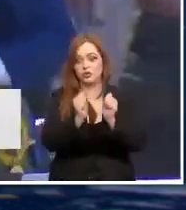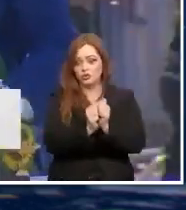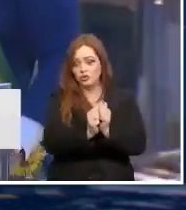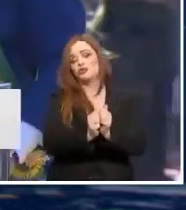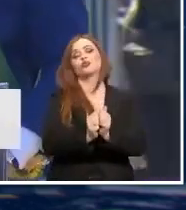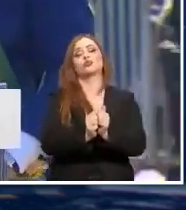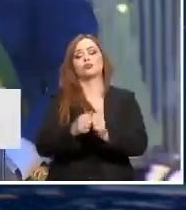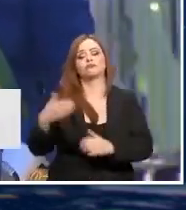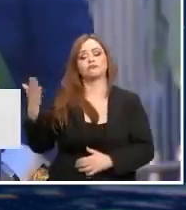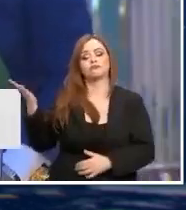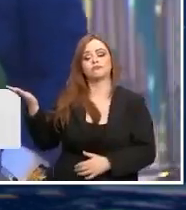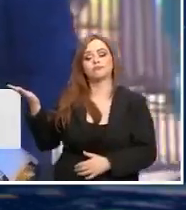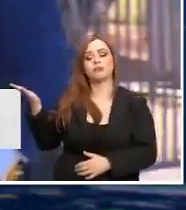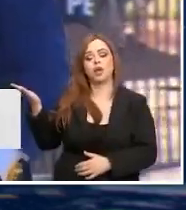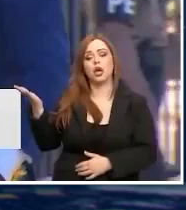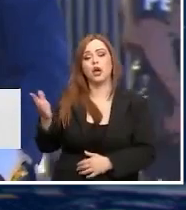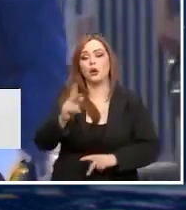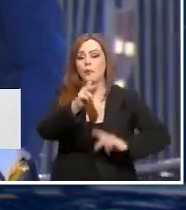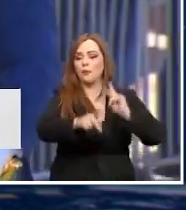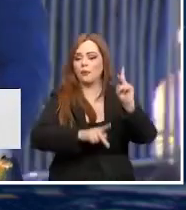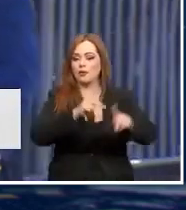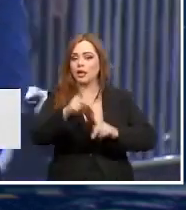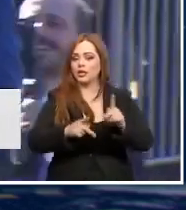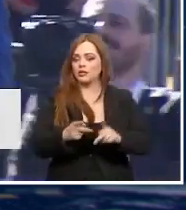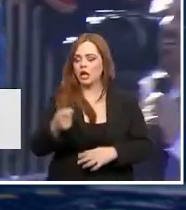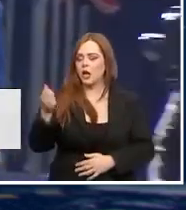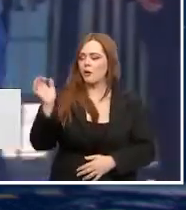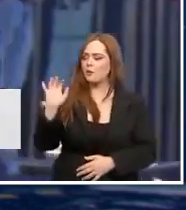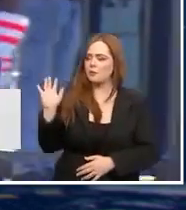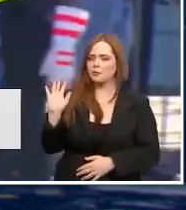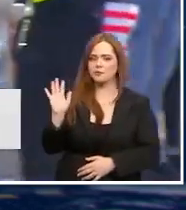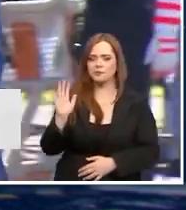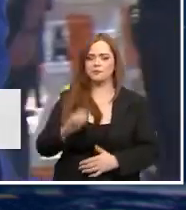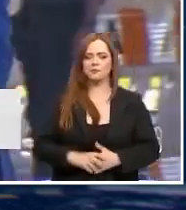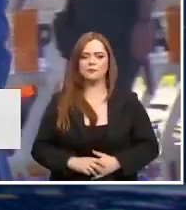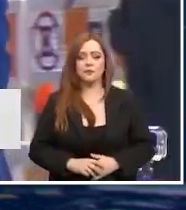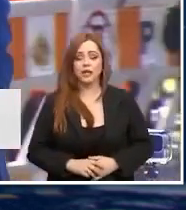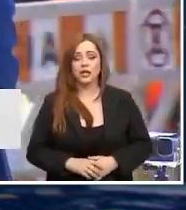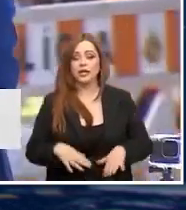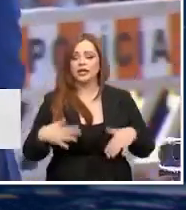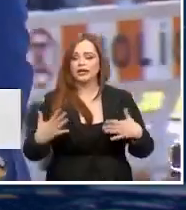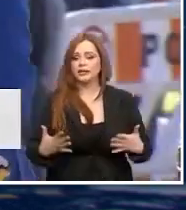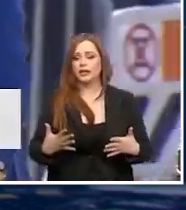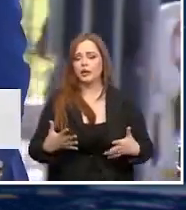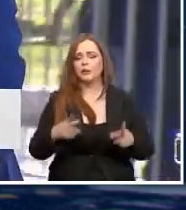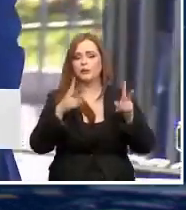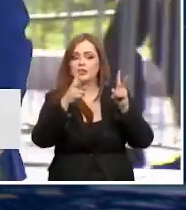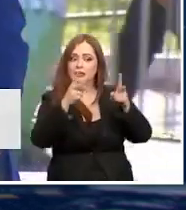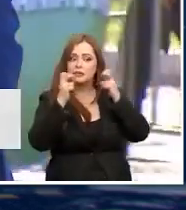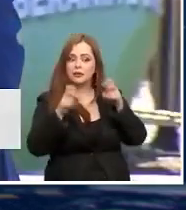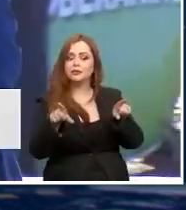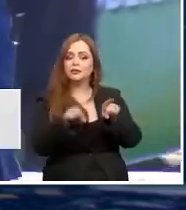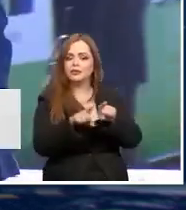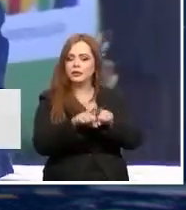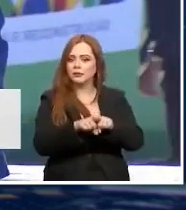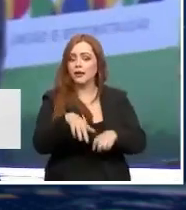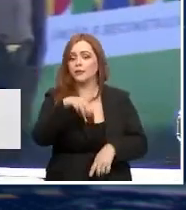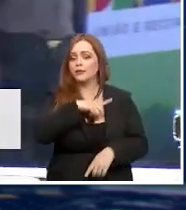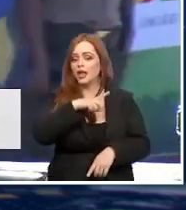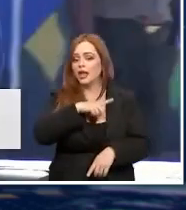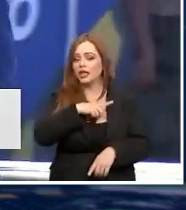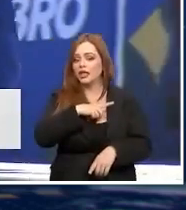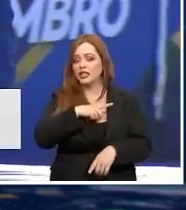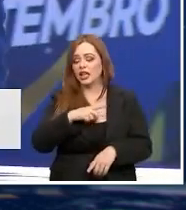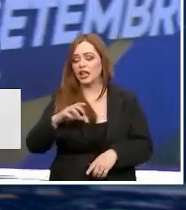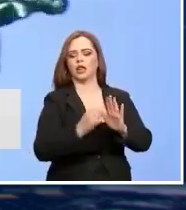um evento que reúne pessoas, você pode reunir milhares de pessoas, você tem que tomar os cuidados. E eu estou falando isso por experiência,